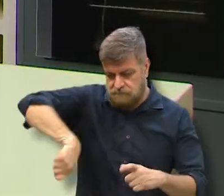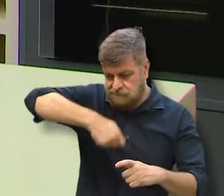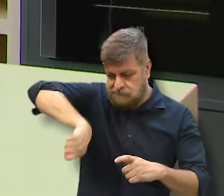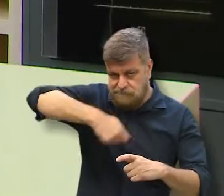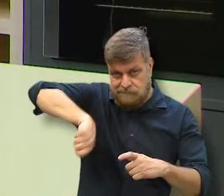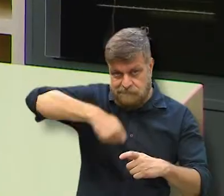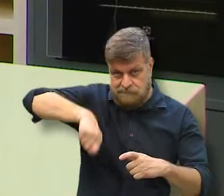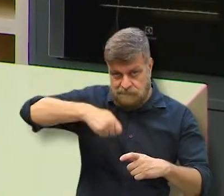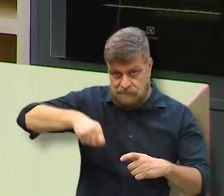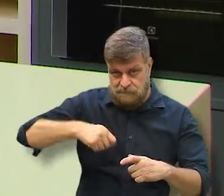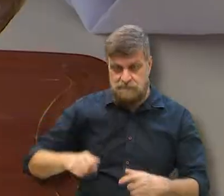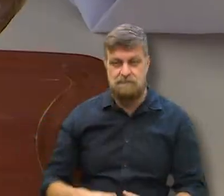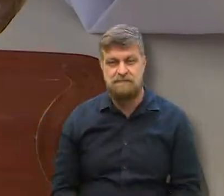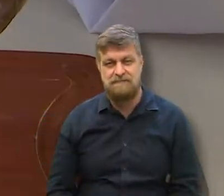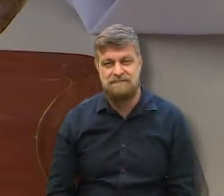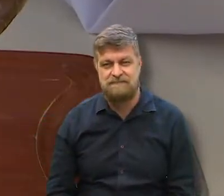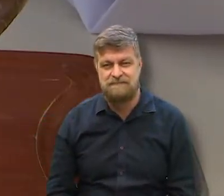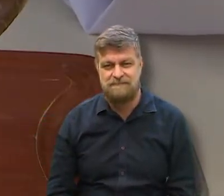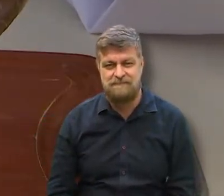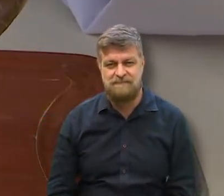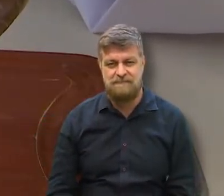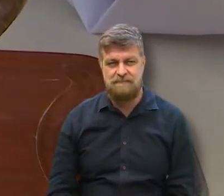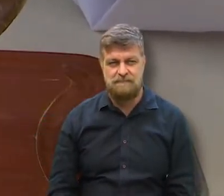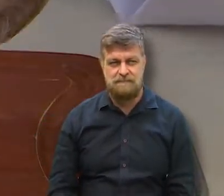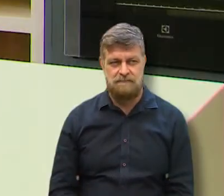e misture tudo.